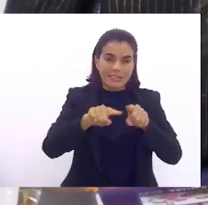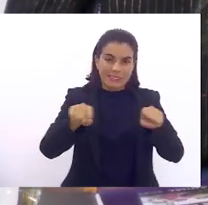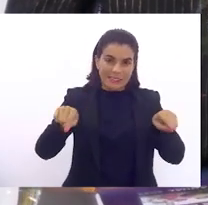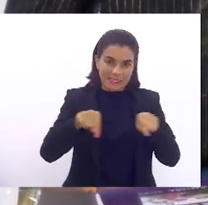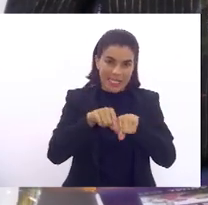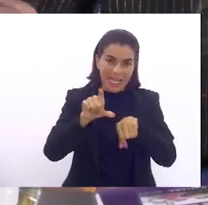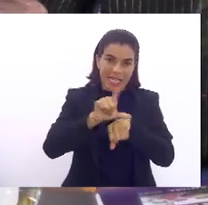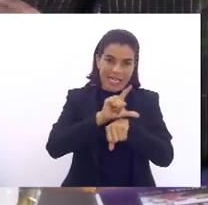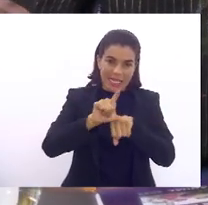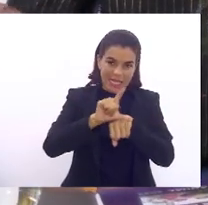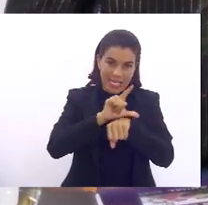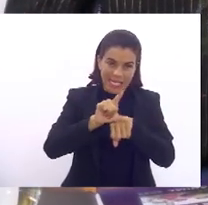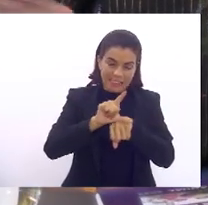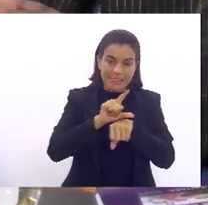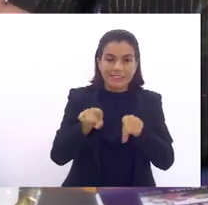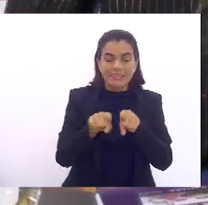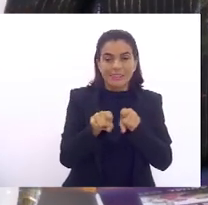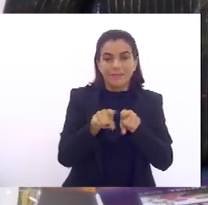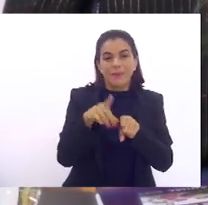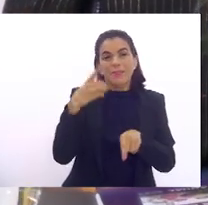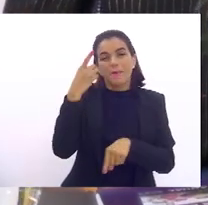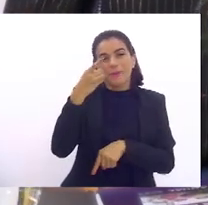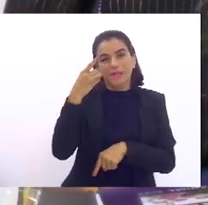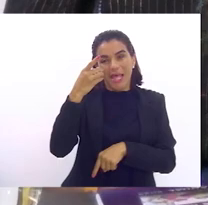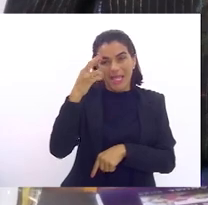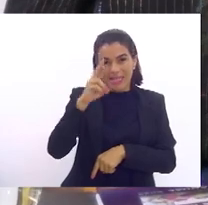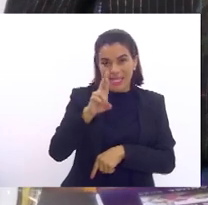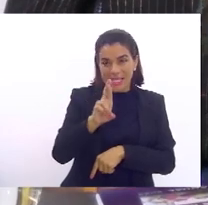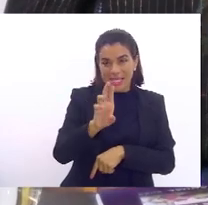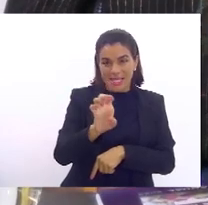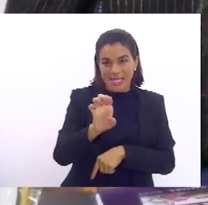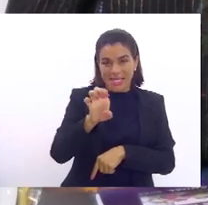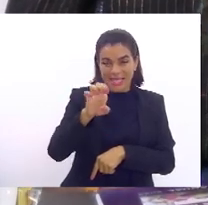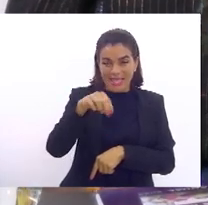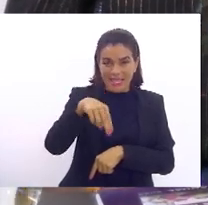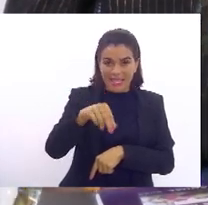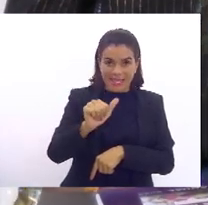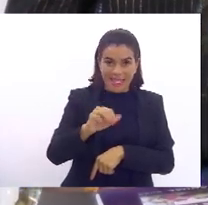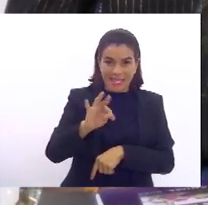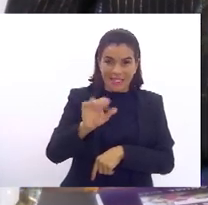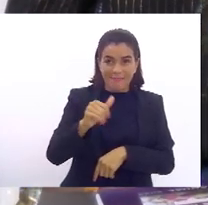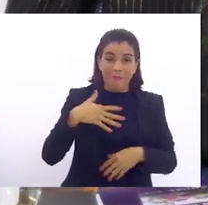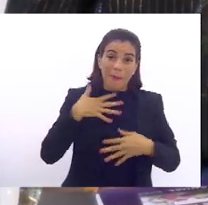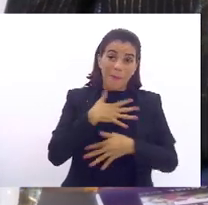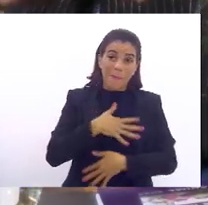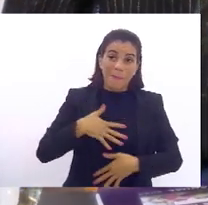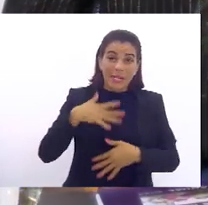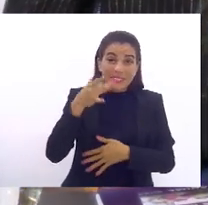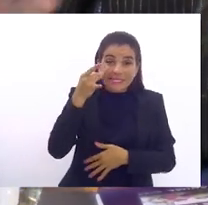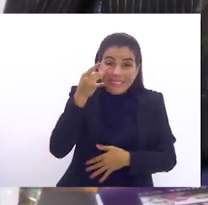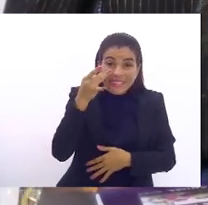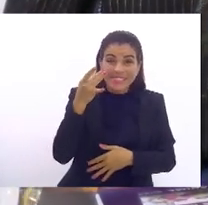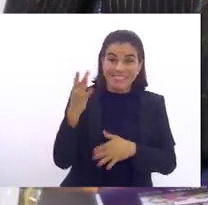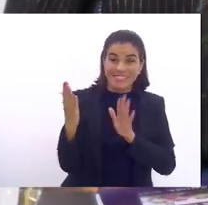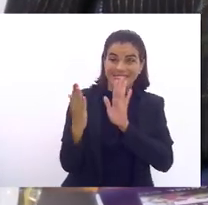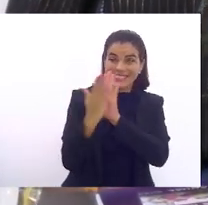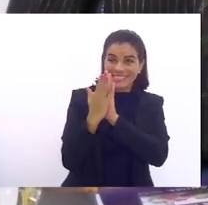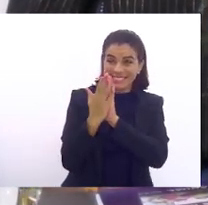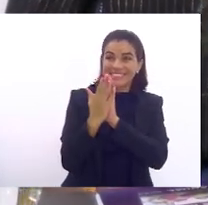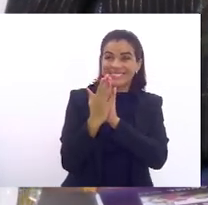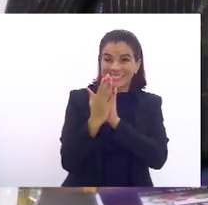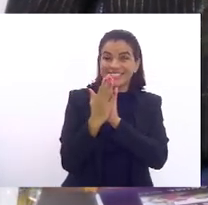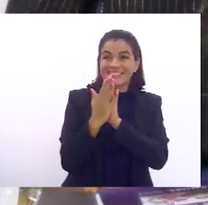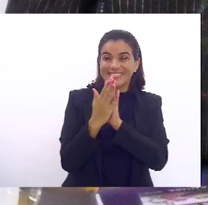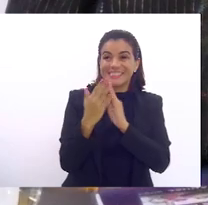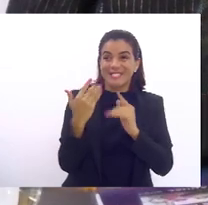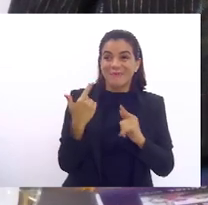a deputada Renata do qual sou fã muito obrigada E foi um prazer conhecer as delegadas que